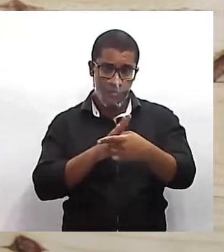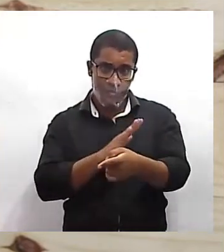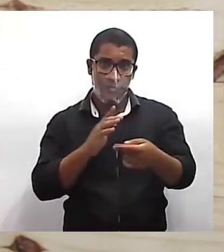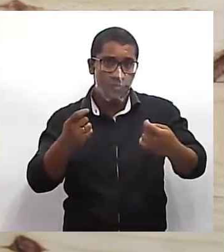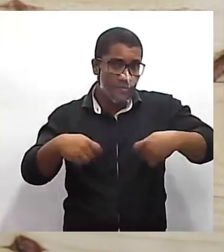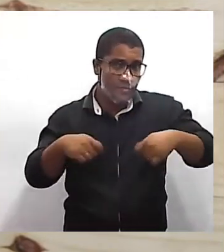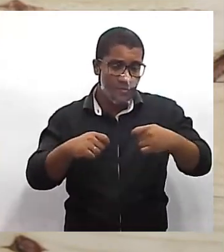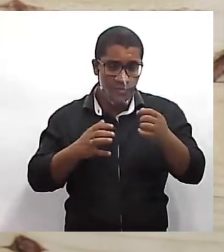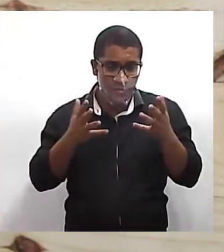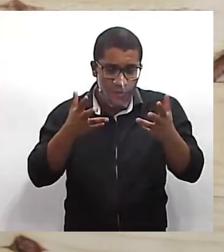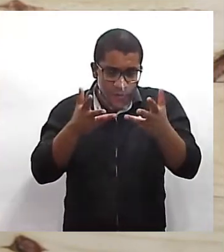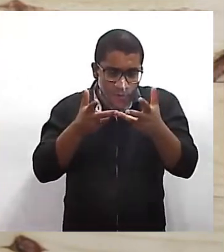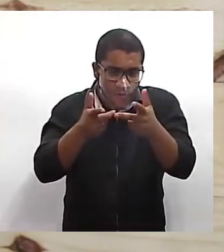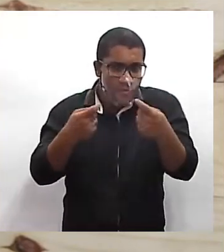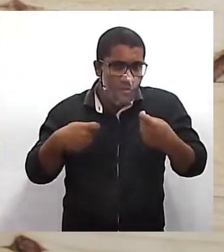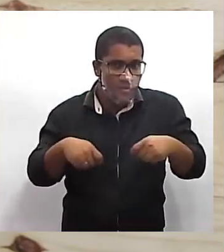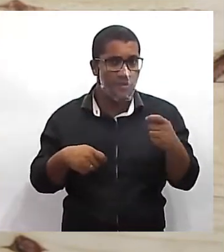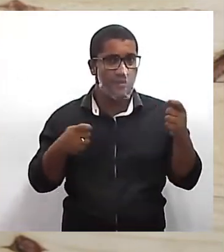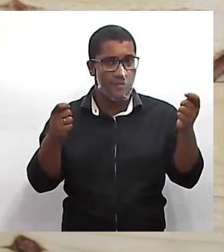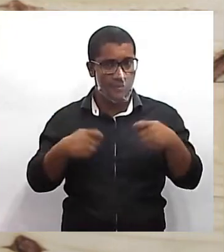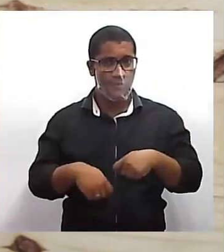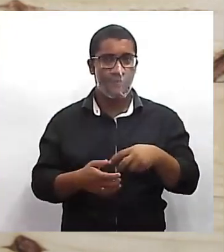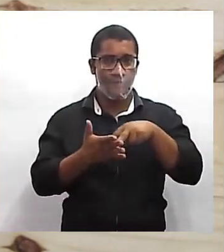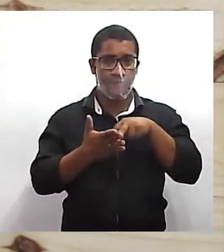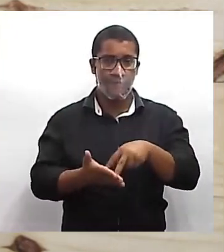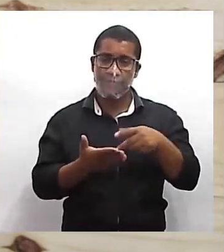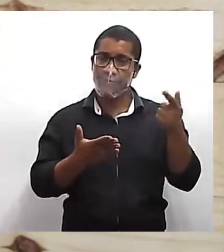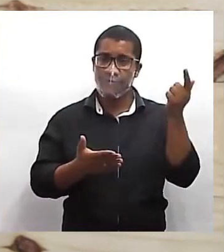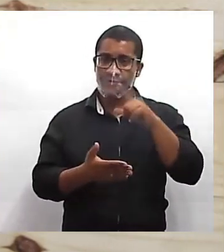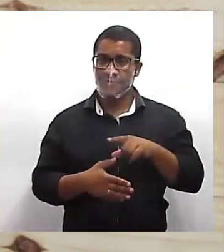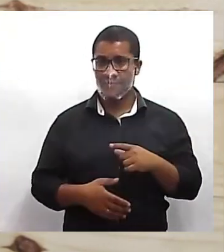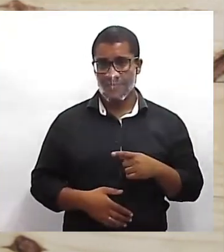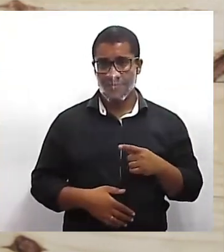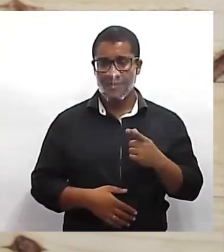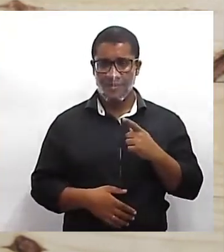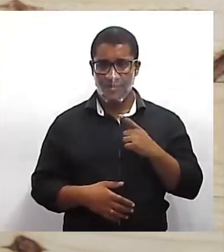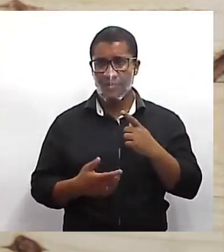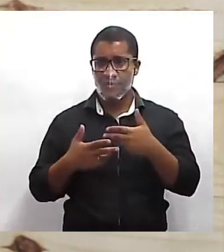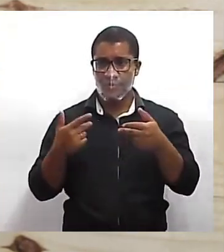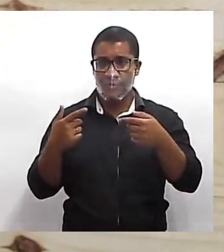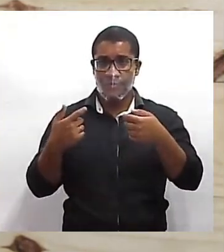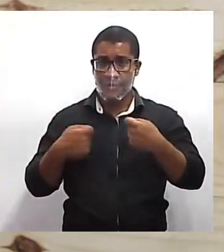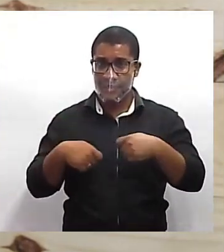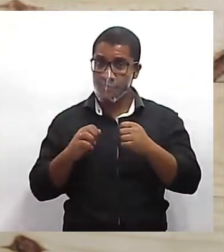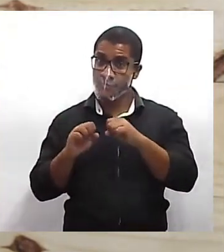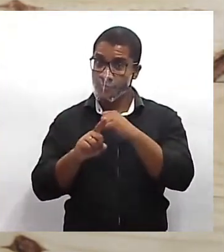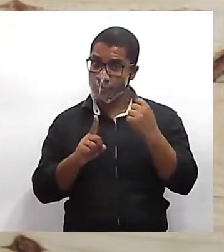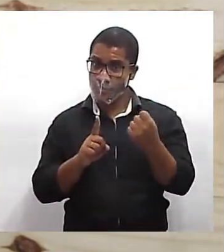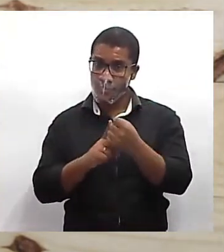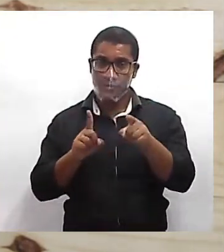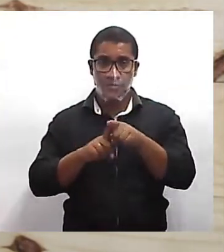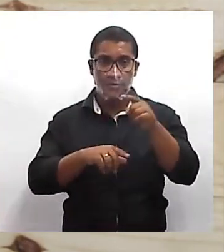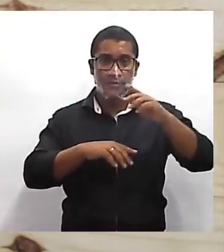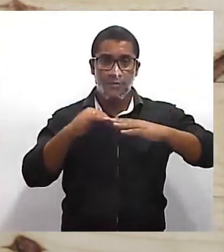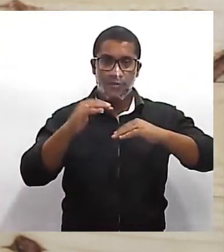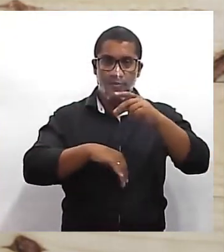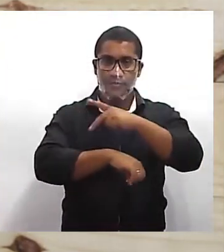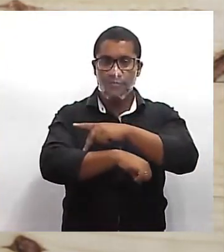aprofundado, elaborado, consolidado, não só a questão das demandas sociais, né, das práticas pedagógicas,